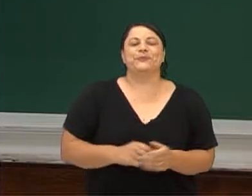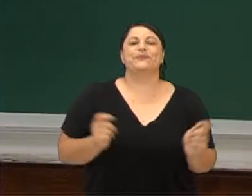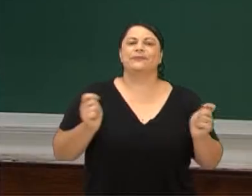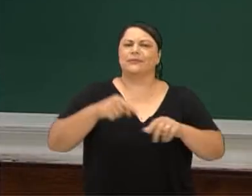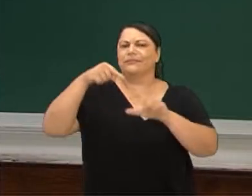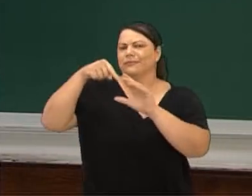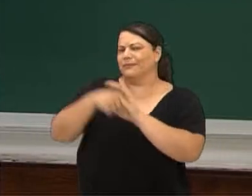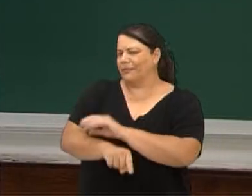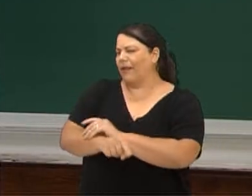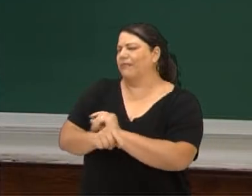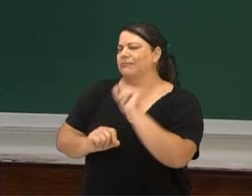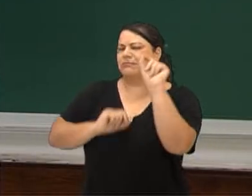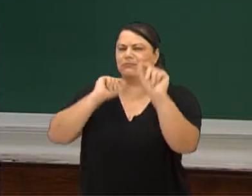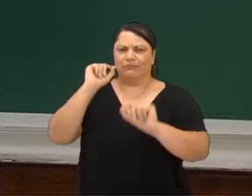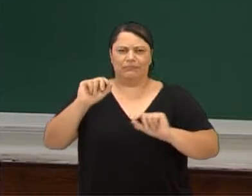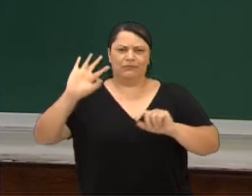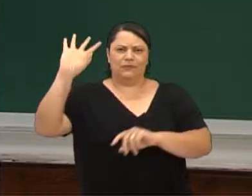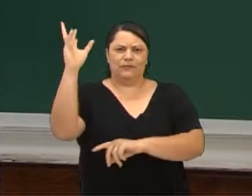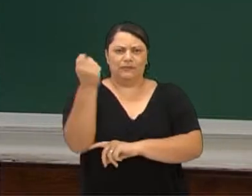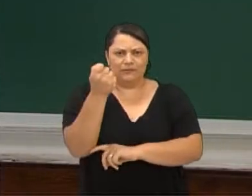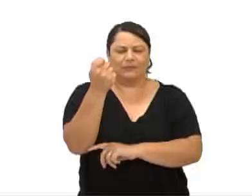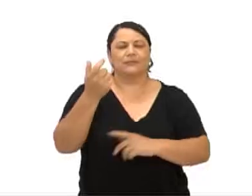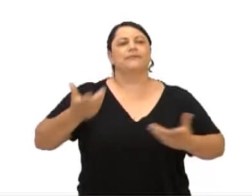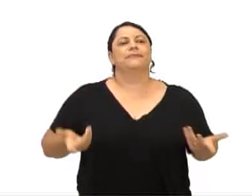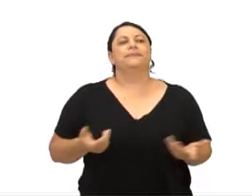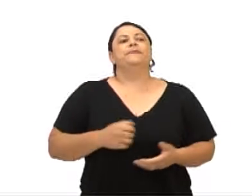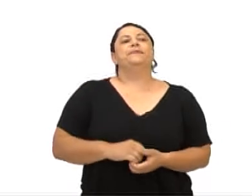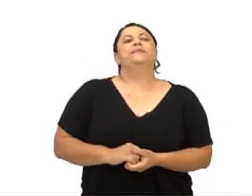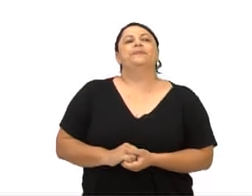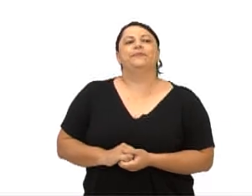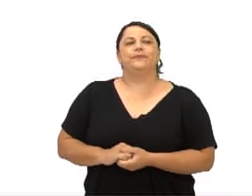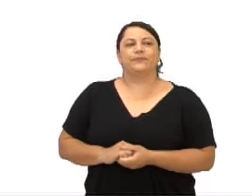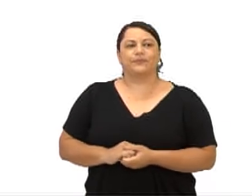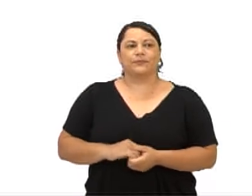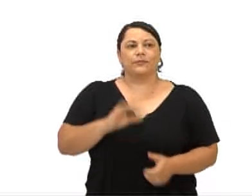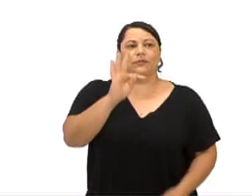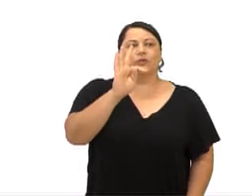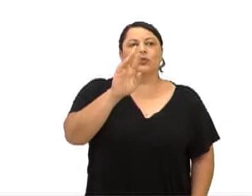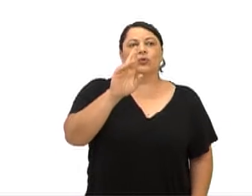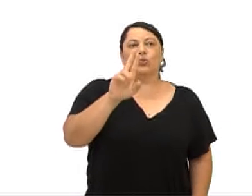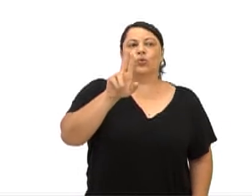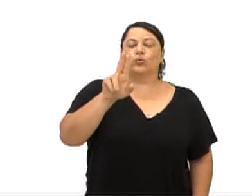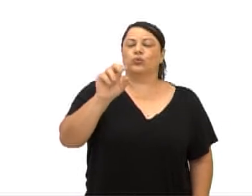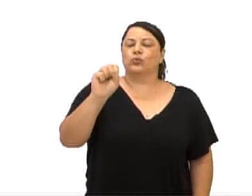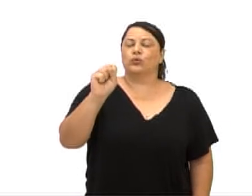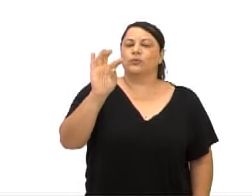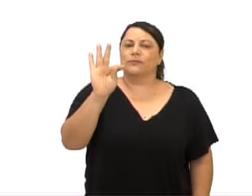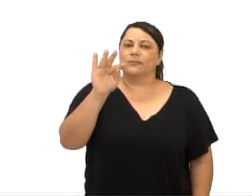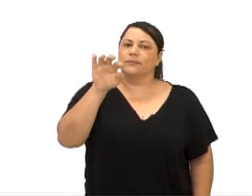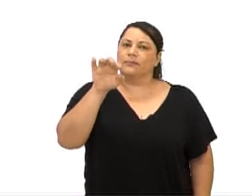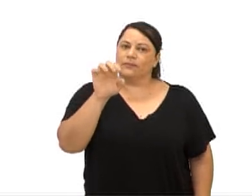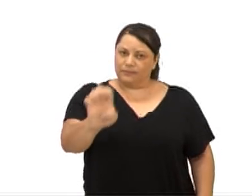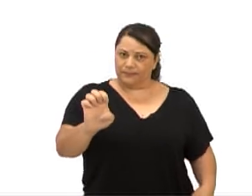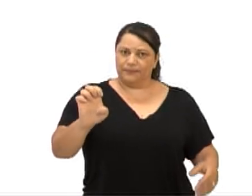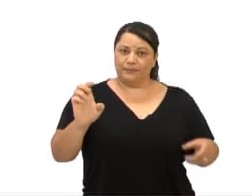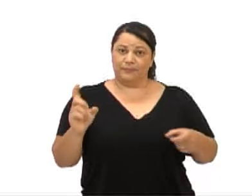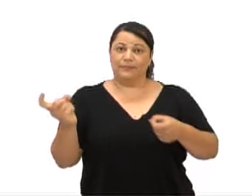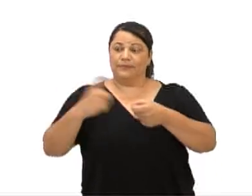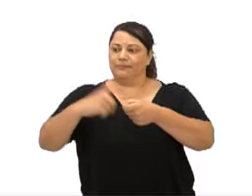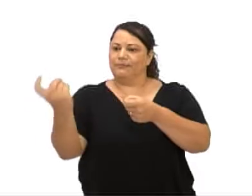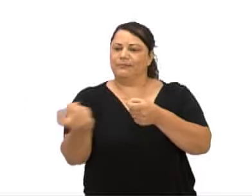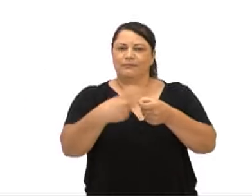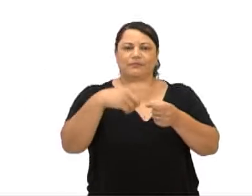aprofundamento sobre essas associações. Vamos lá? O trust ou trust consistia na junção de